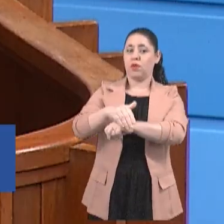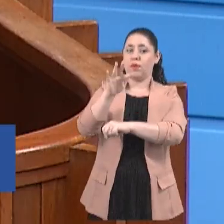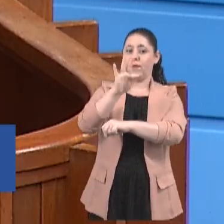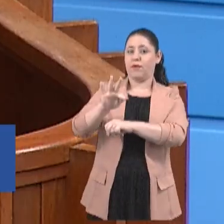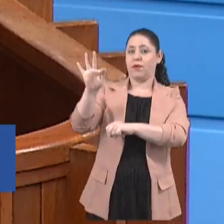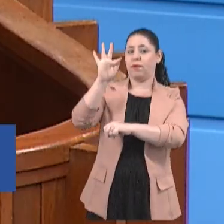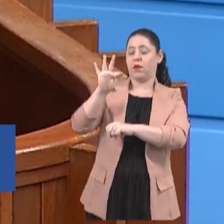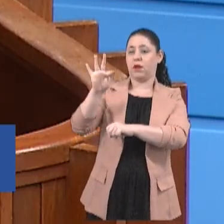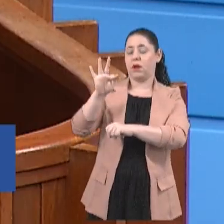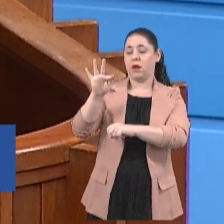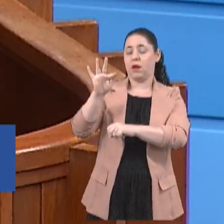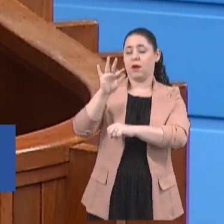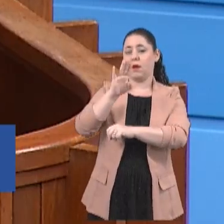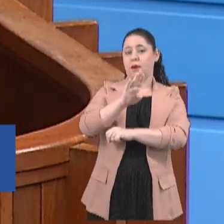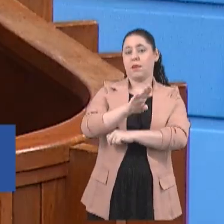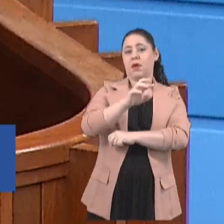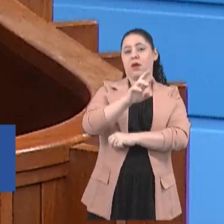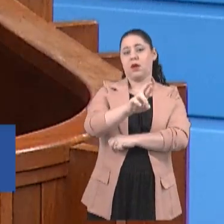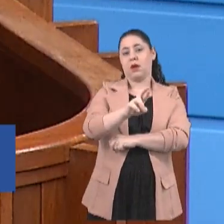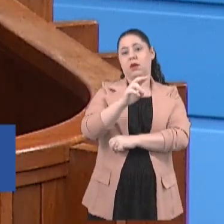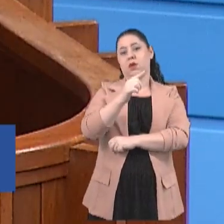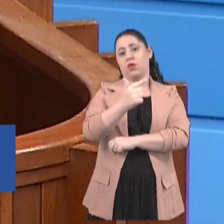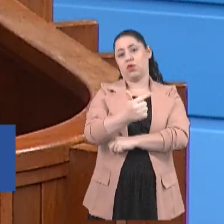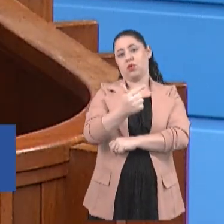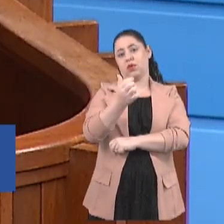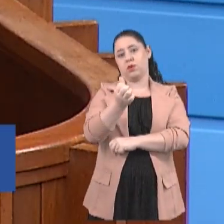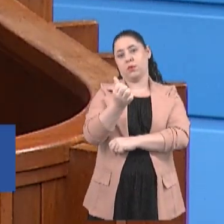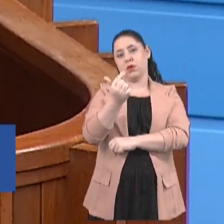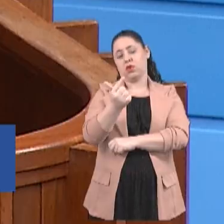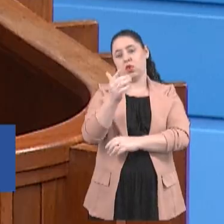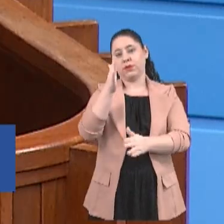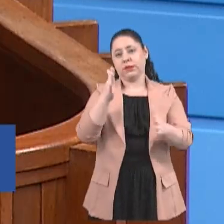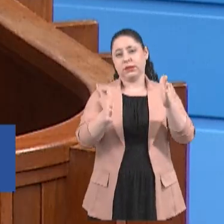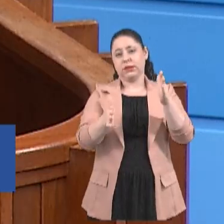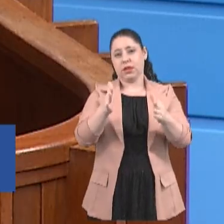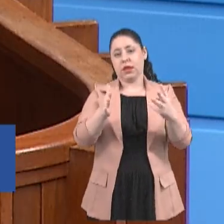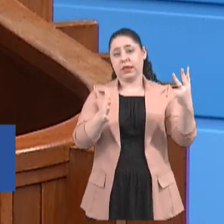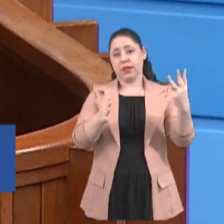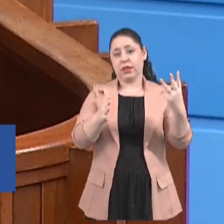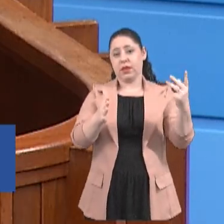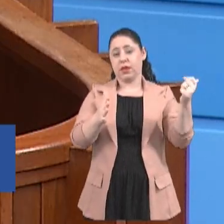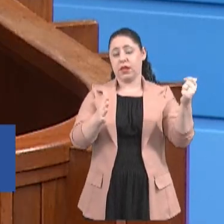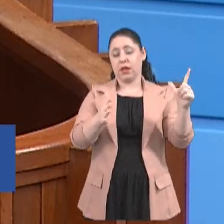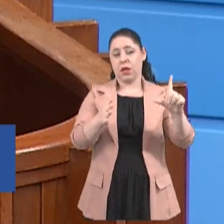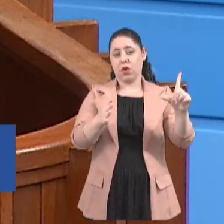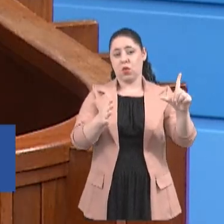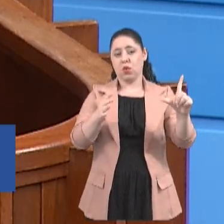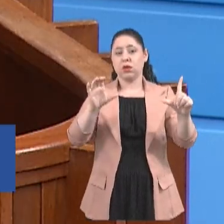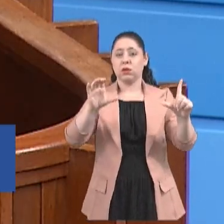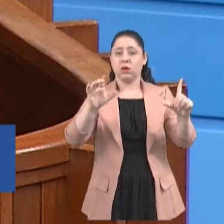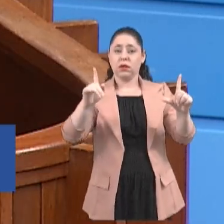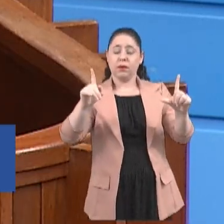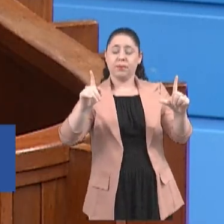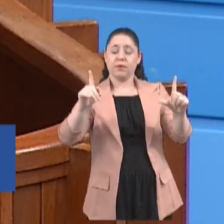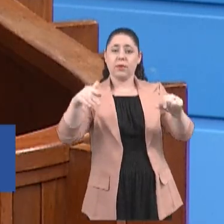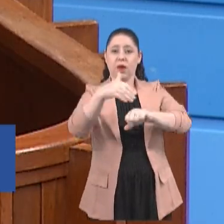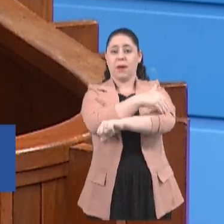deputada Gleice. A BR-262, no trecho compreendido entre Três Lagoas e Campo Grande.